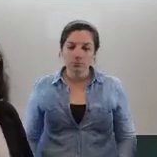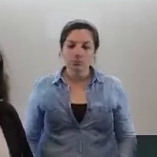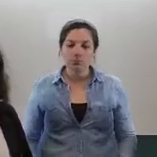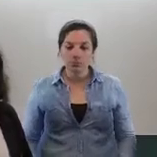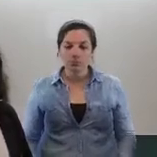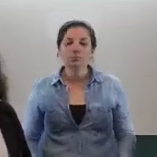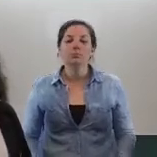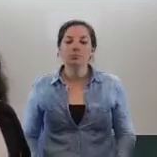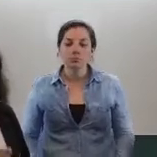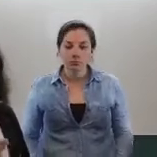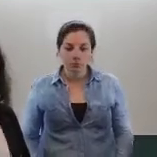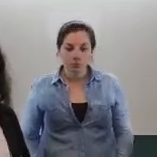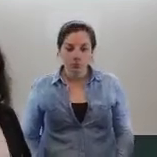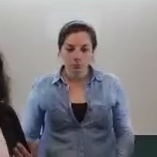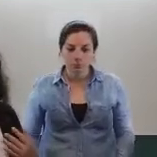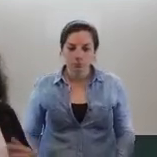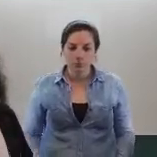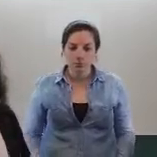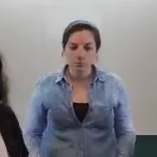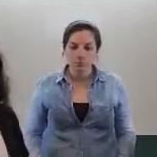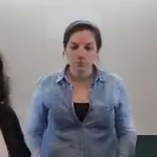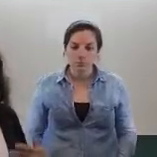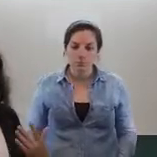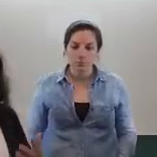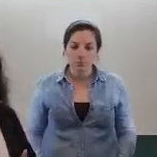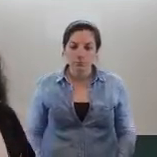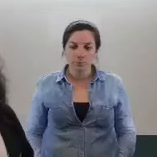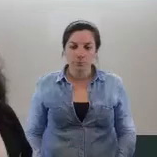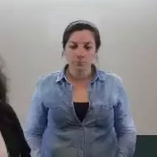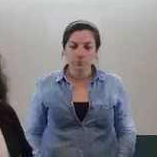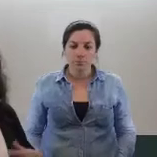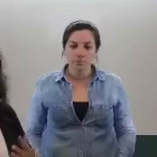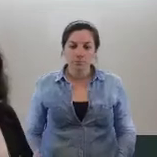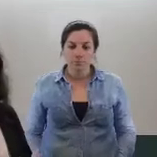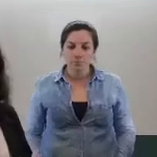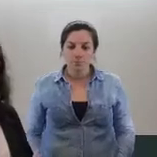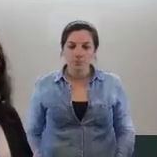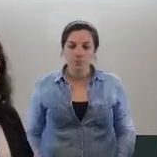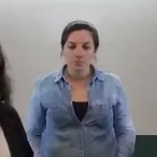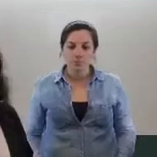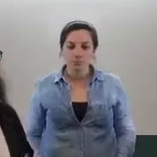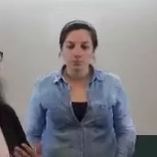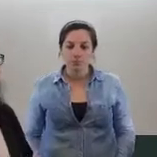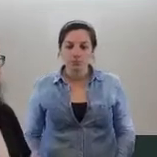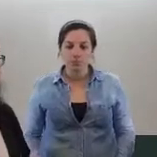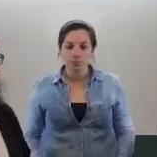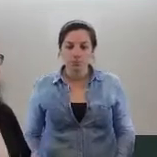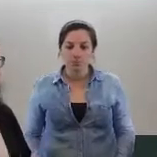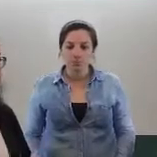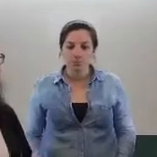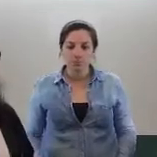do trabalho de vocês, o desenvolvimento, que é a revisão bibliográfica e tudo mais do trabalho. As fontes que a